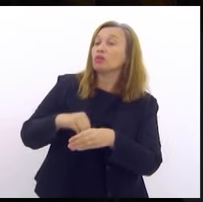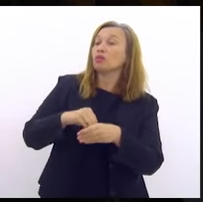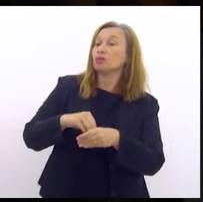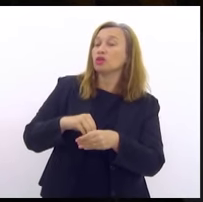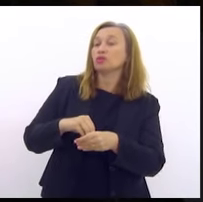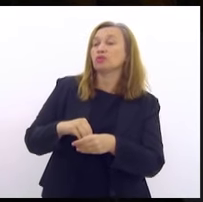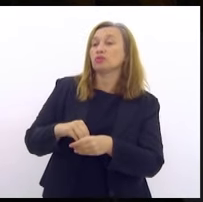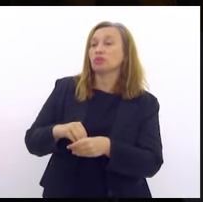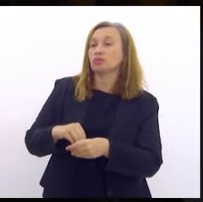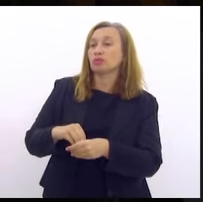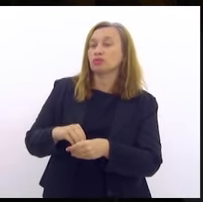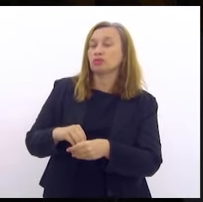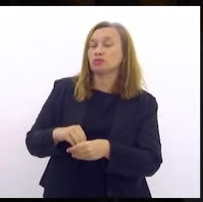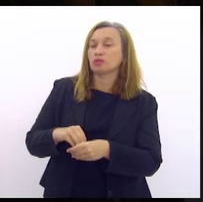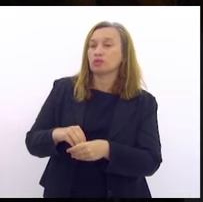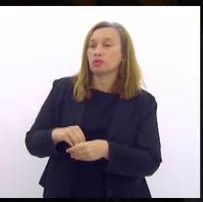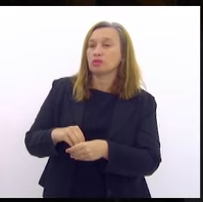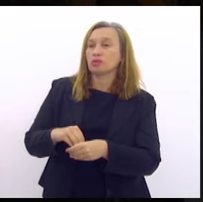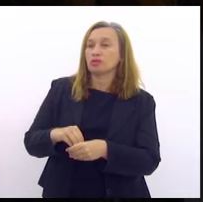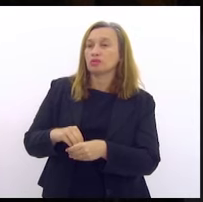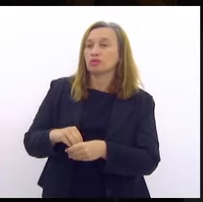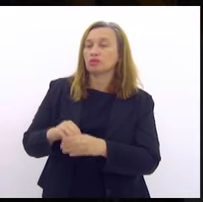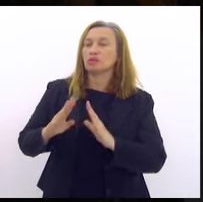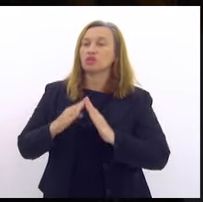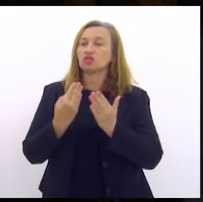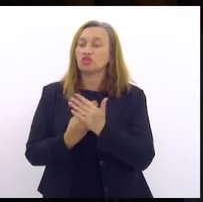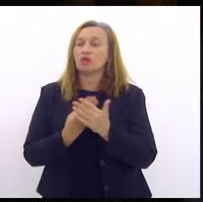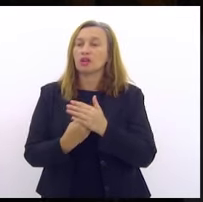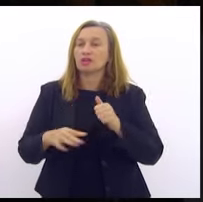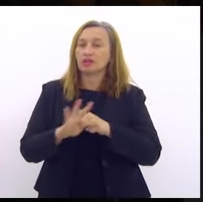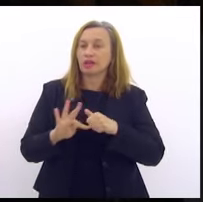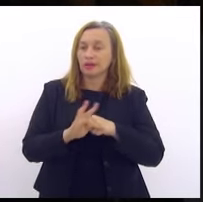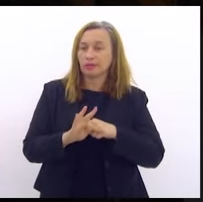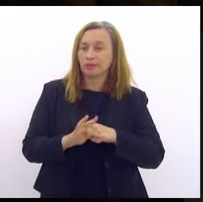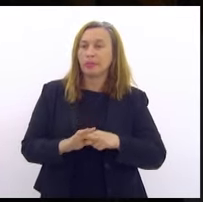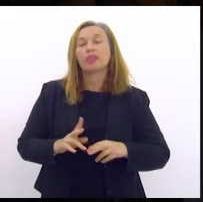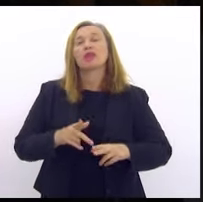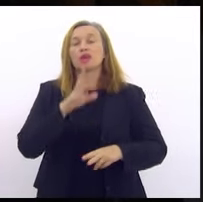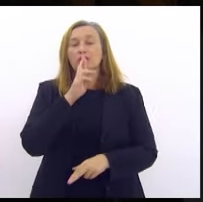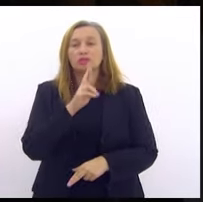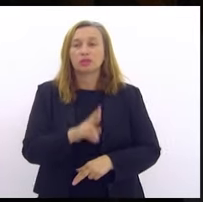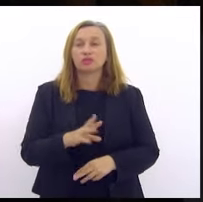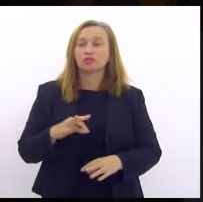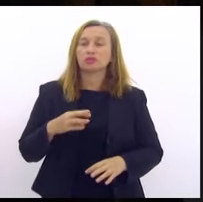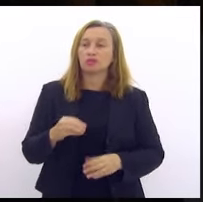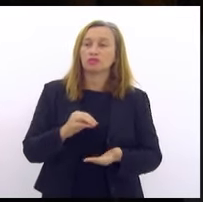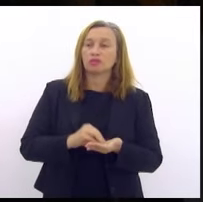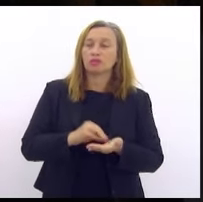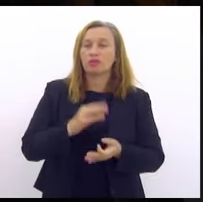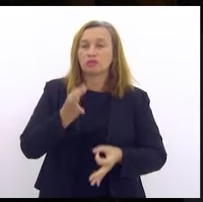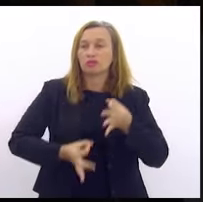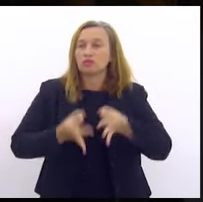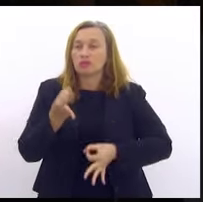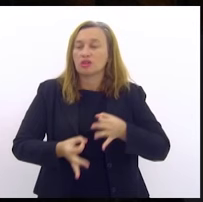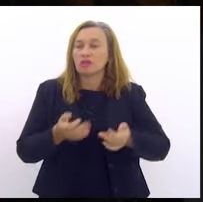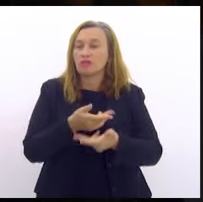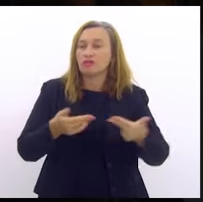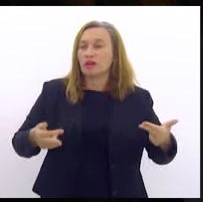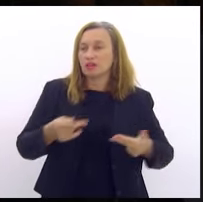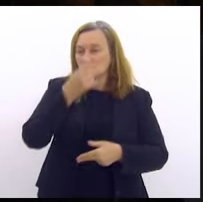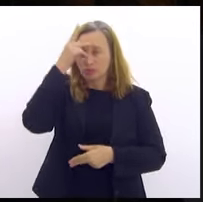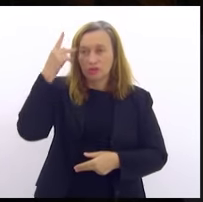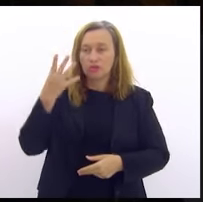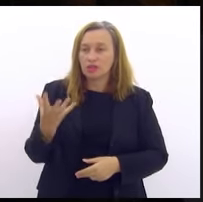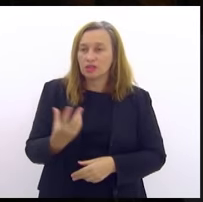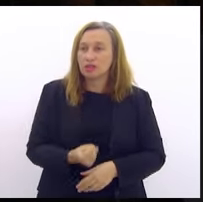FAETEC. O resultado disso é uma injustiça funcional, fazendo com que milhares de trabalhadores